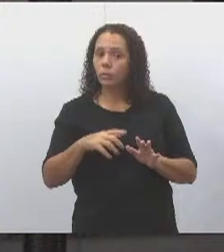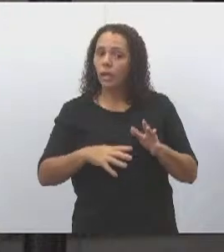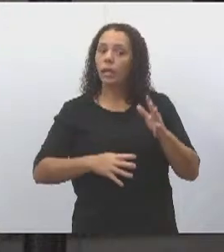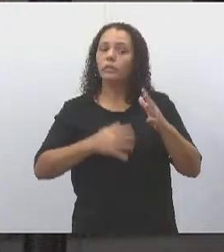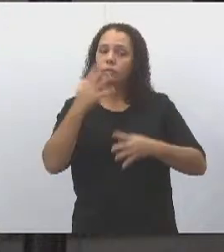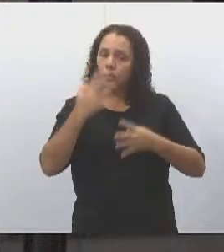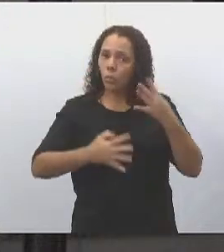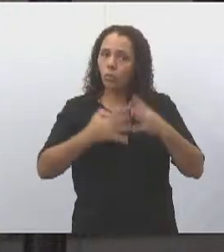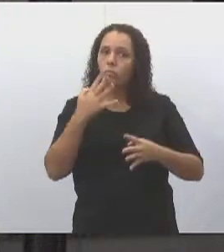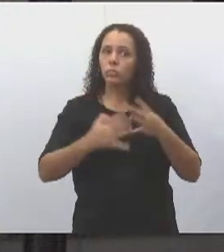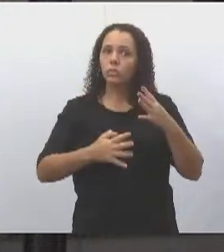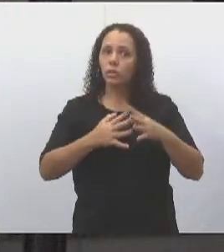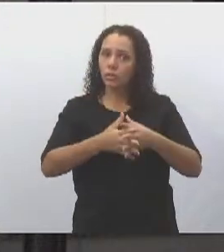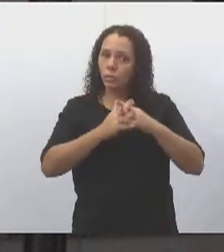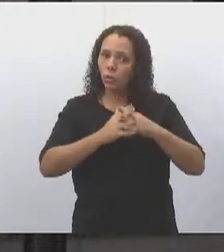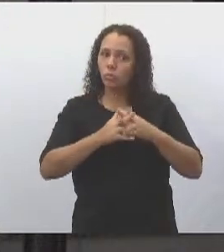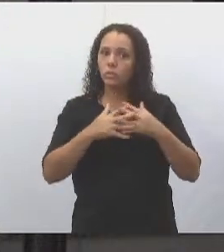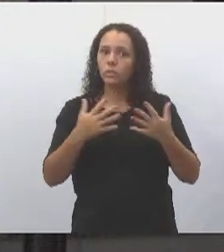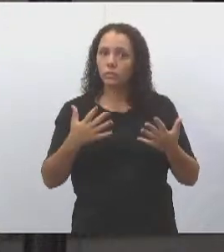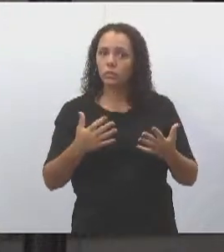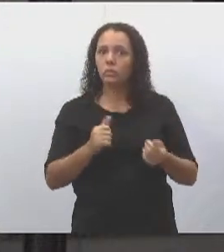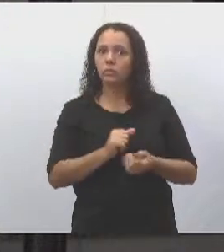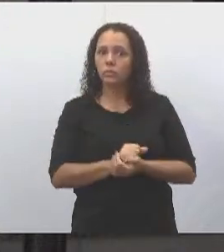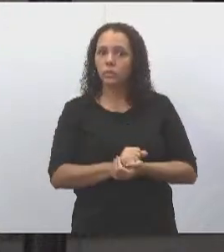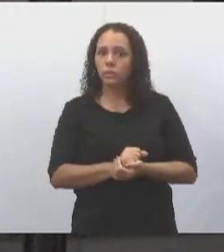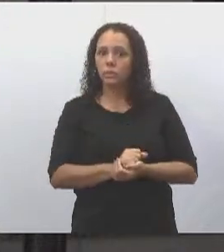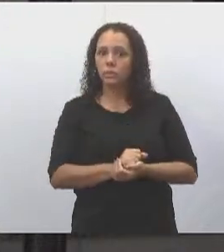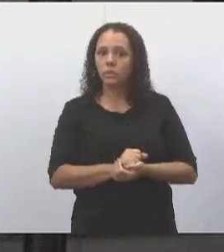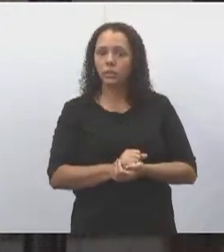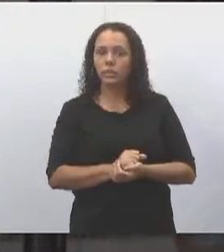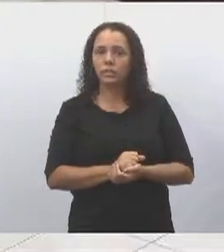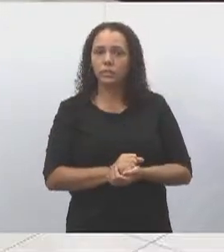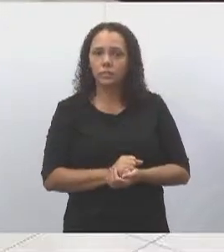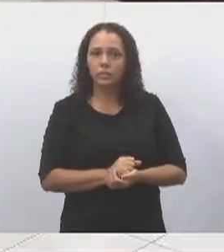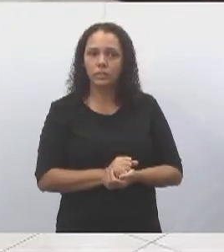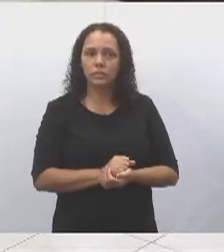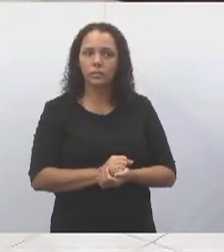E aquele que merecer ser mordido, ele vai ser mordido. Só isso.